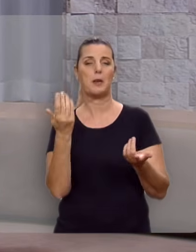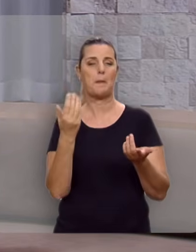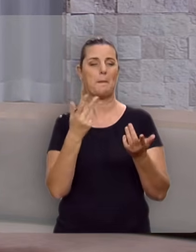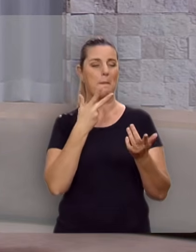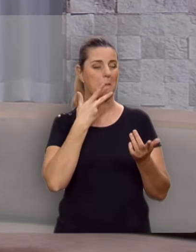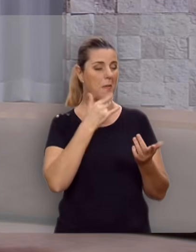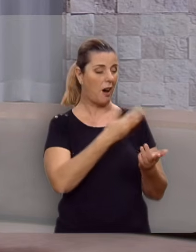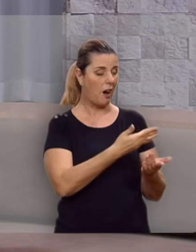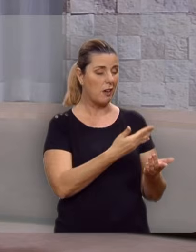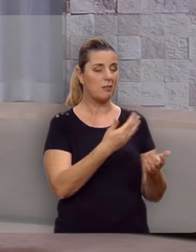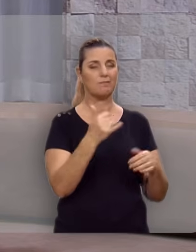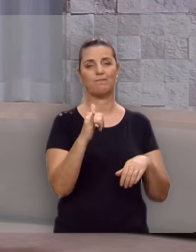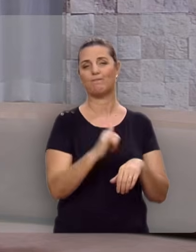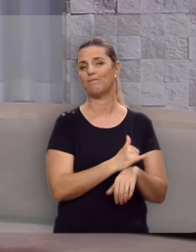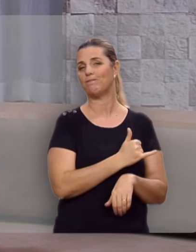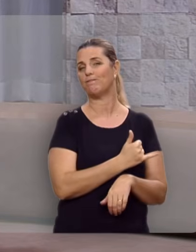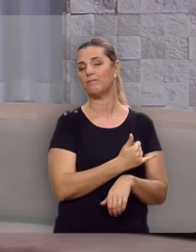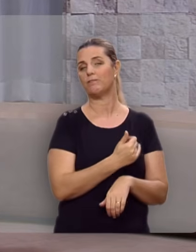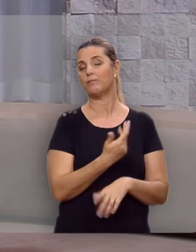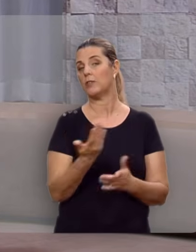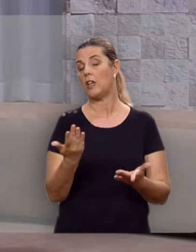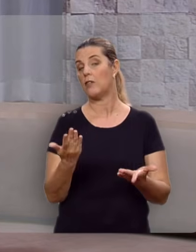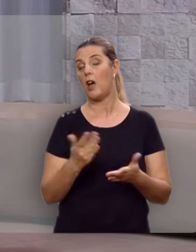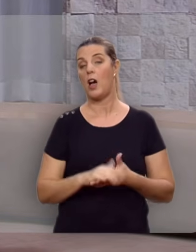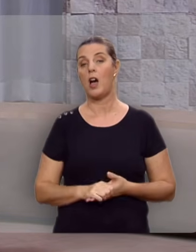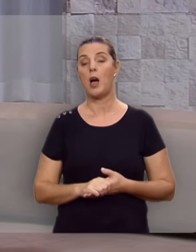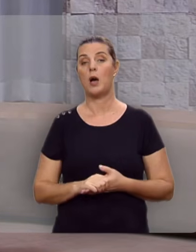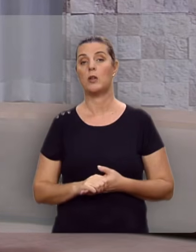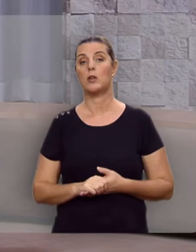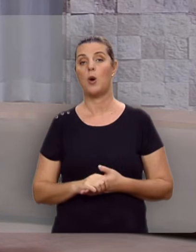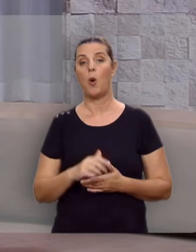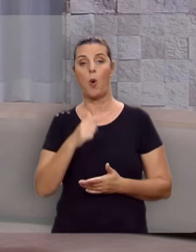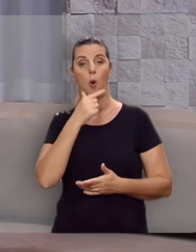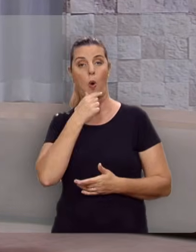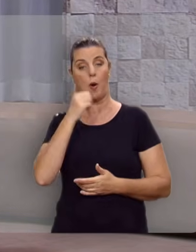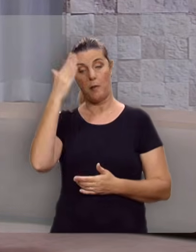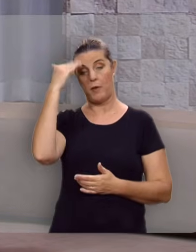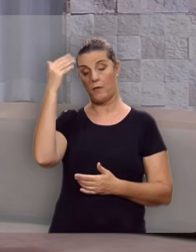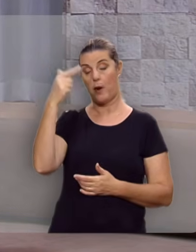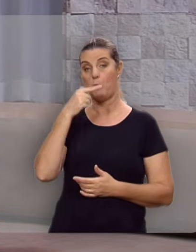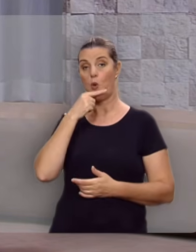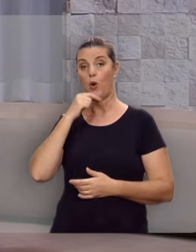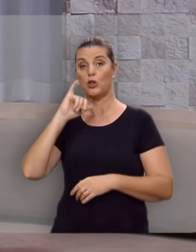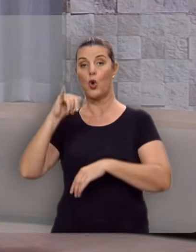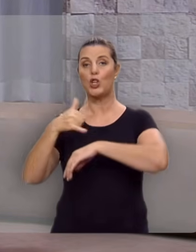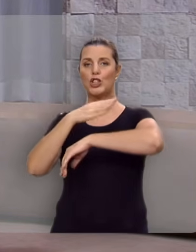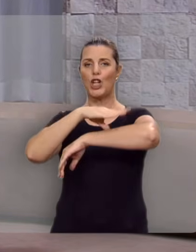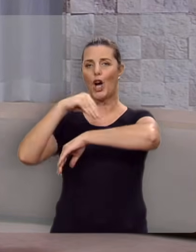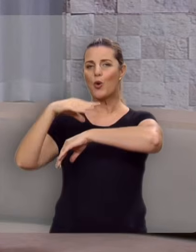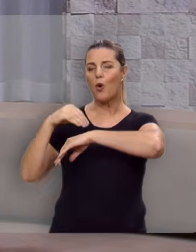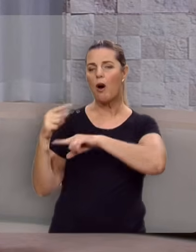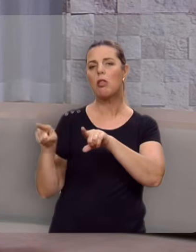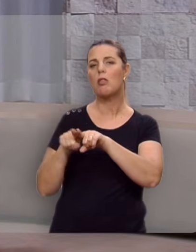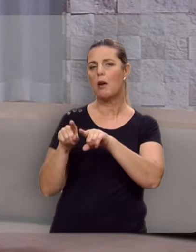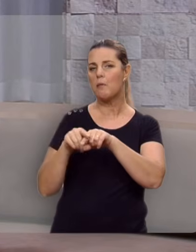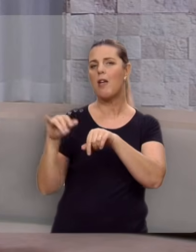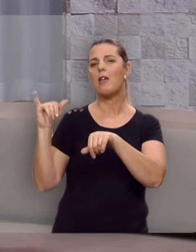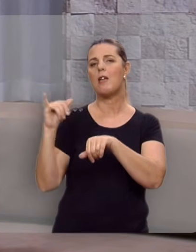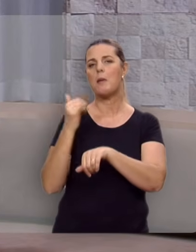como pai. O patriarca tão renomado Jacó também falhou como